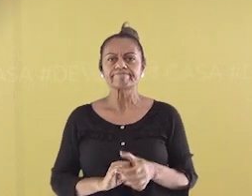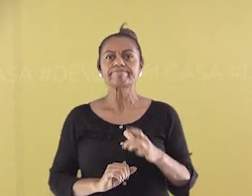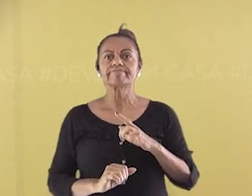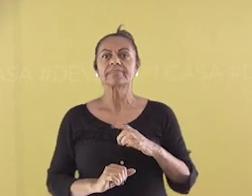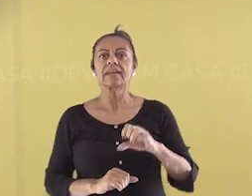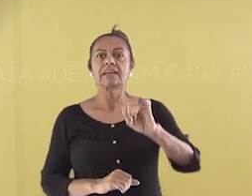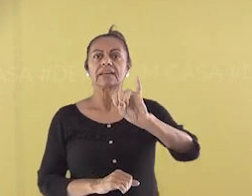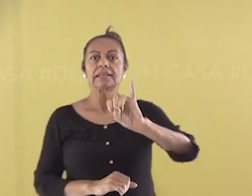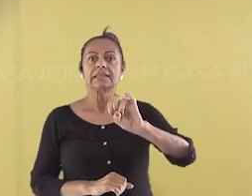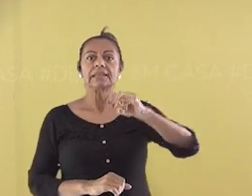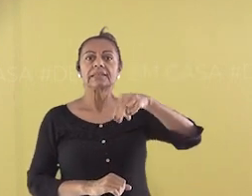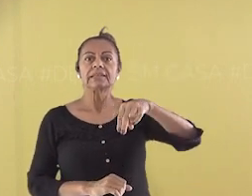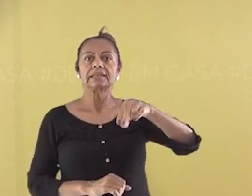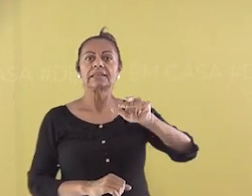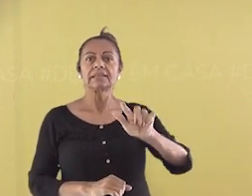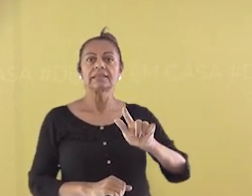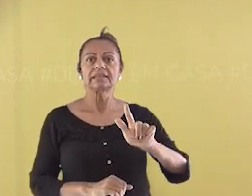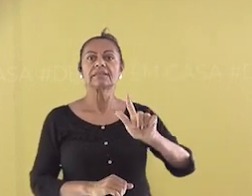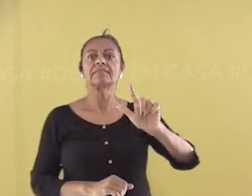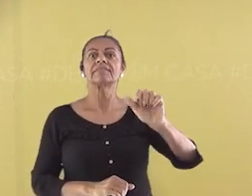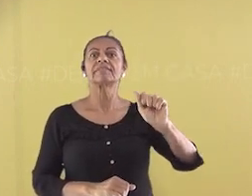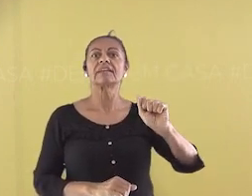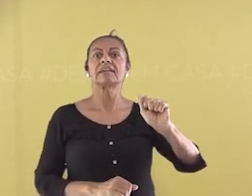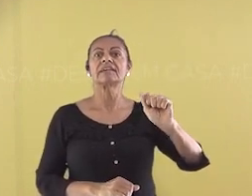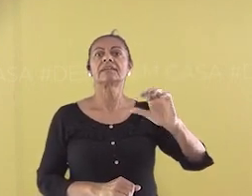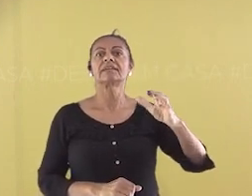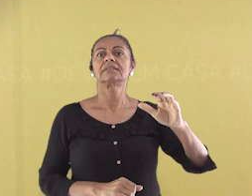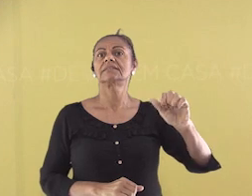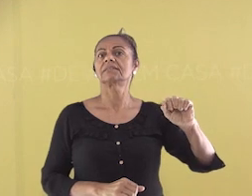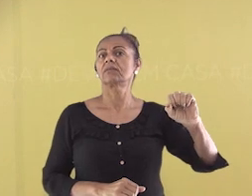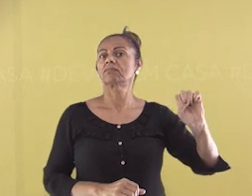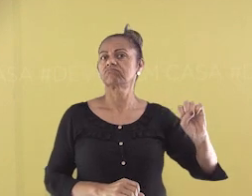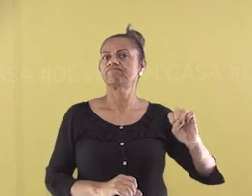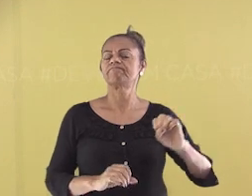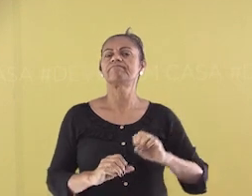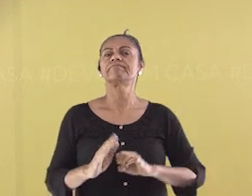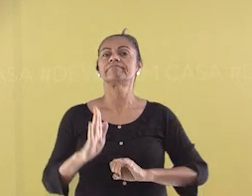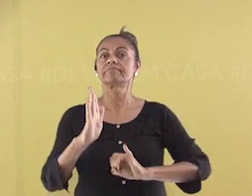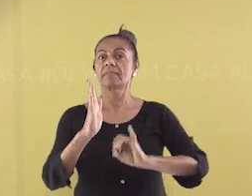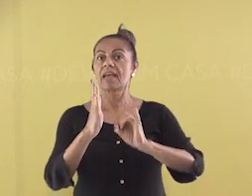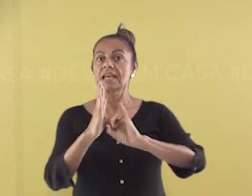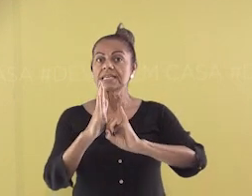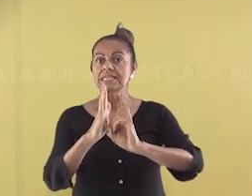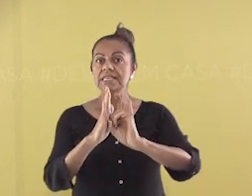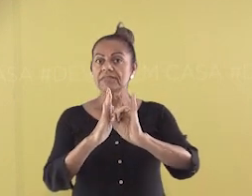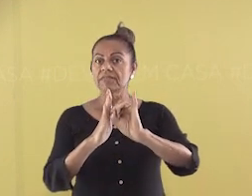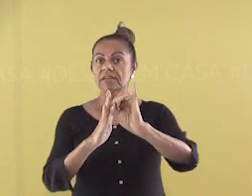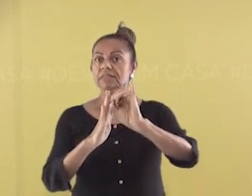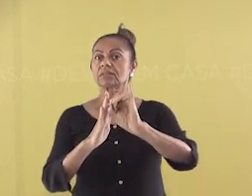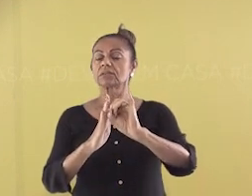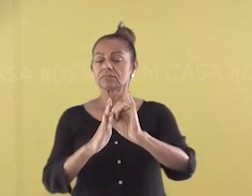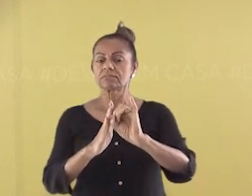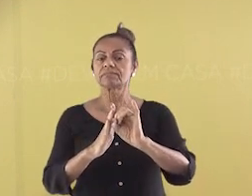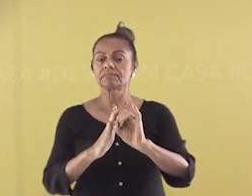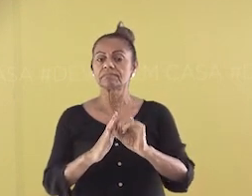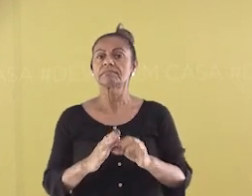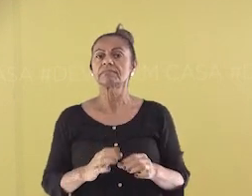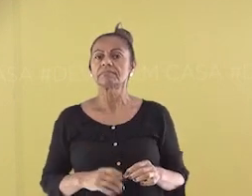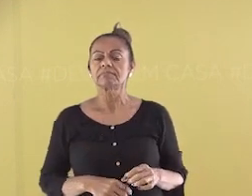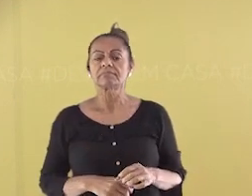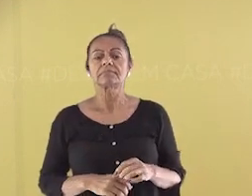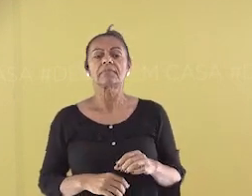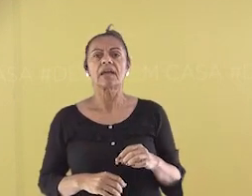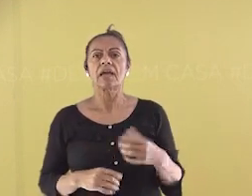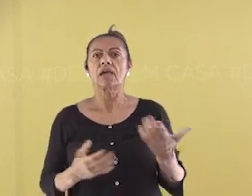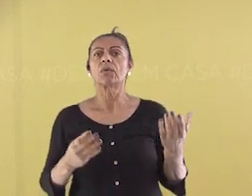a letra I e termina com ão, acompanhado de um acento gráfico chamado til. É o aumento